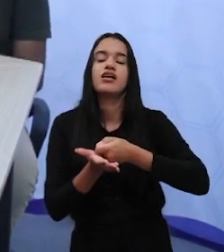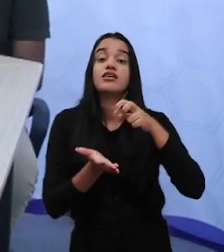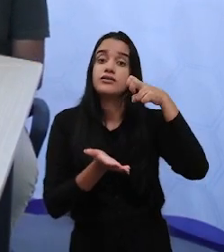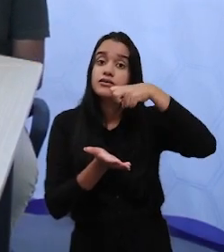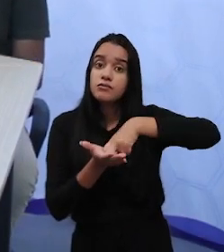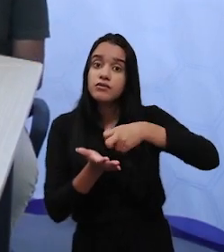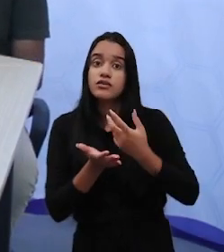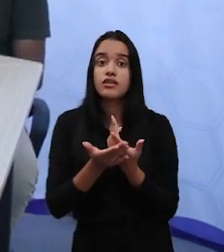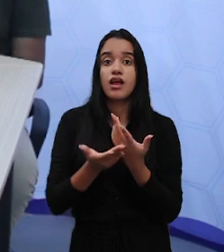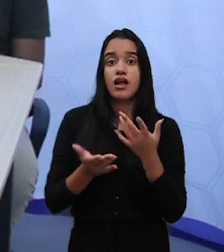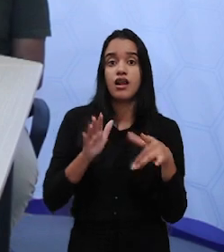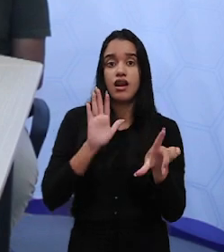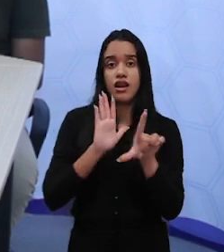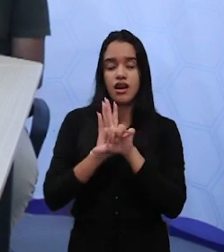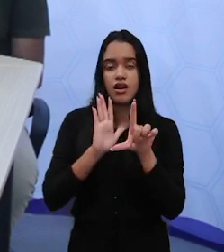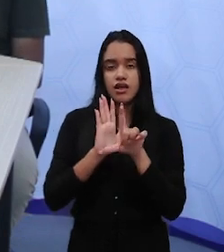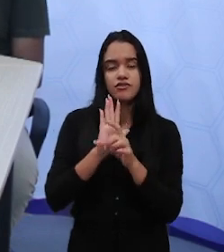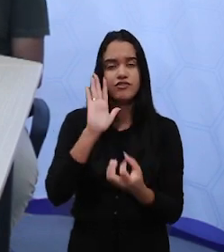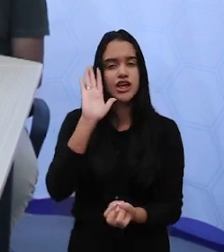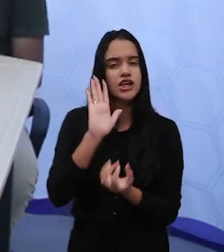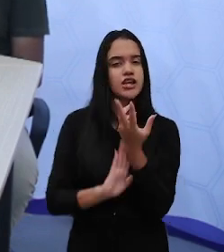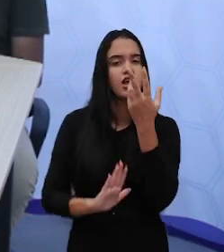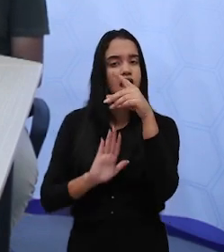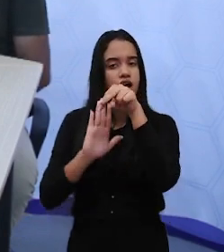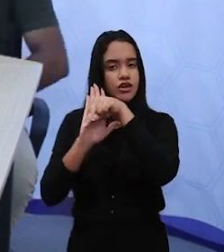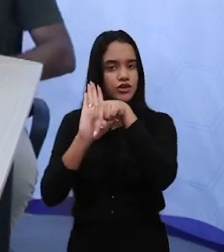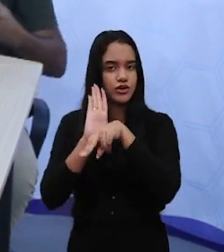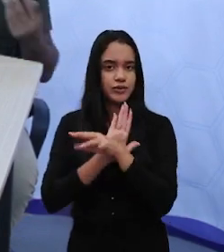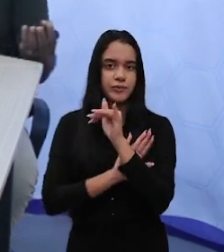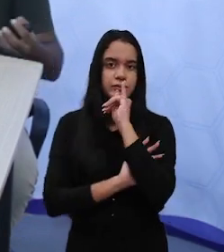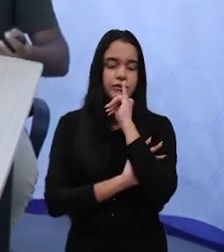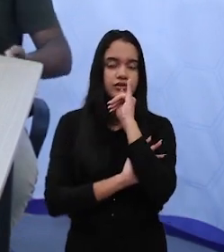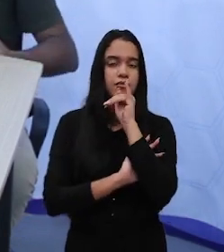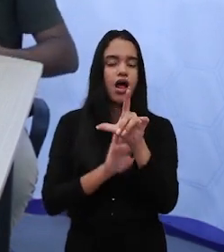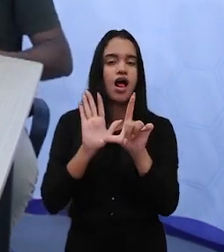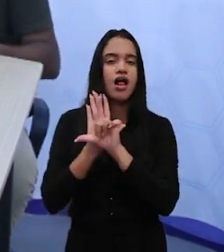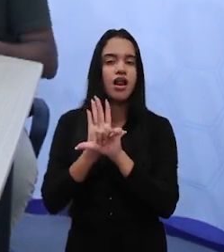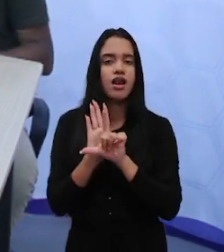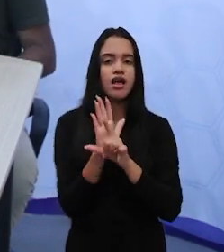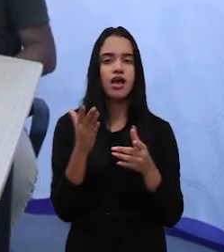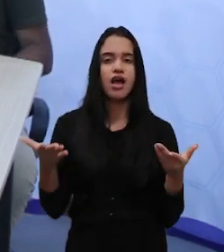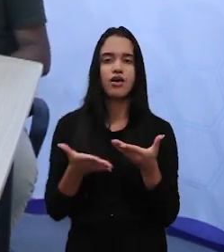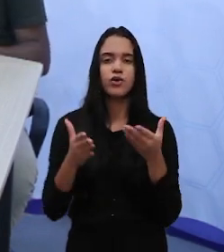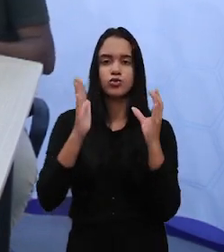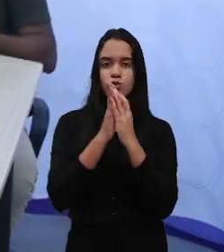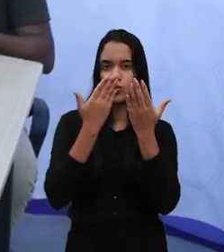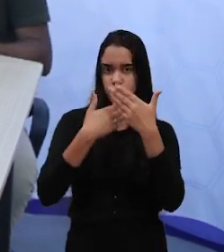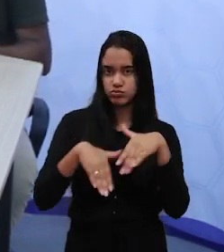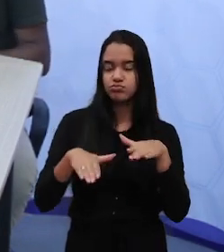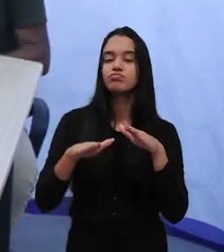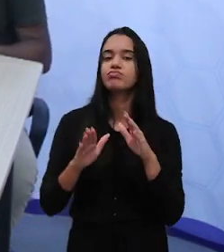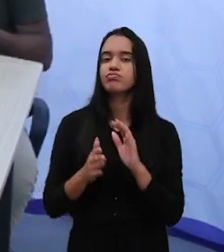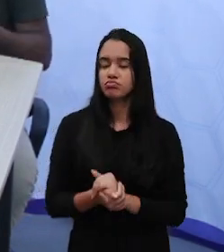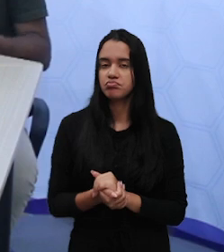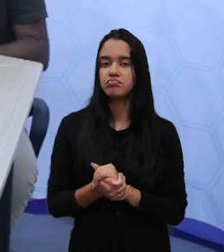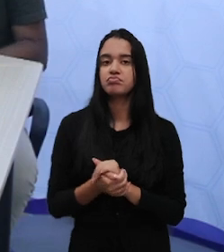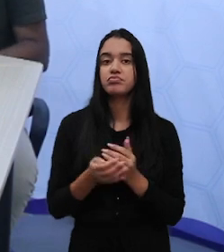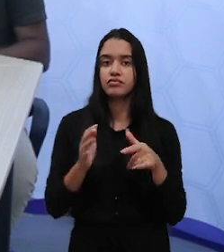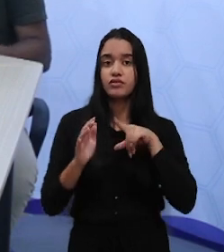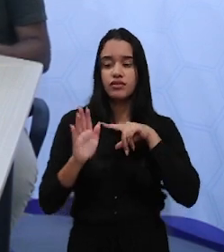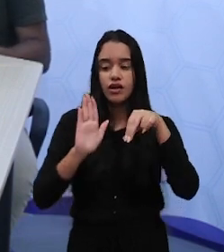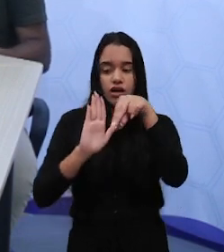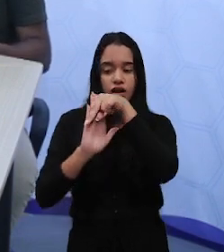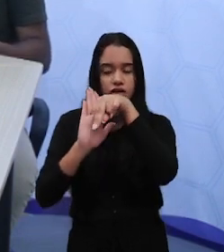instrução normativa, ou seja, ele vai criar as normas. Por exemplo, a lei que eu citei agora há pouco do concurso público, e aí ela vai dar as